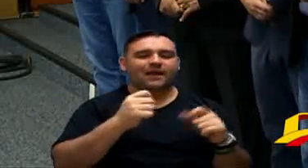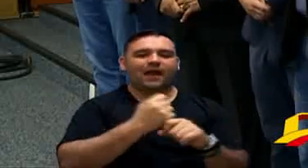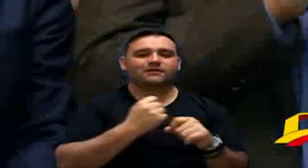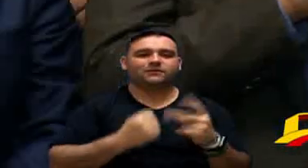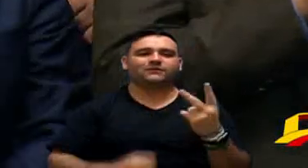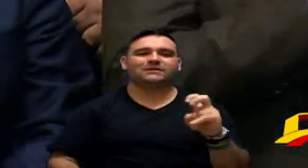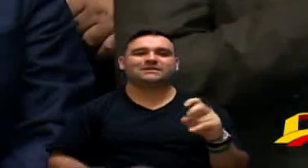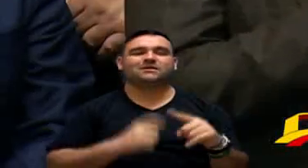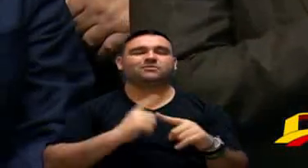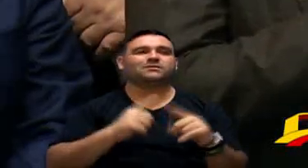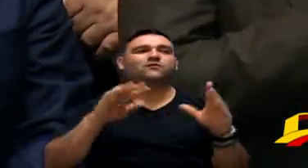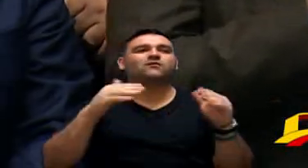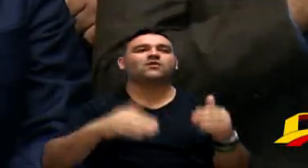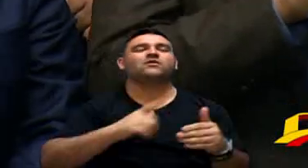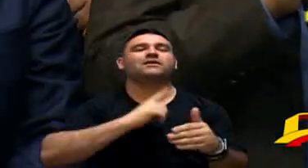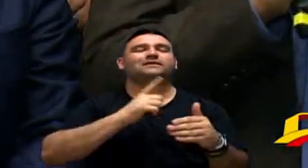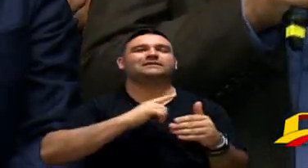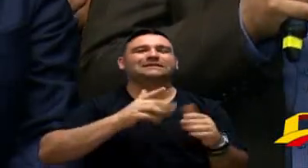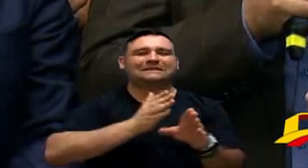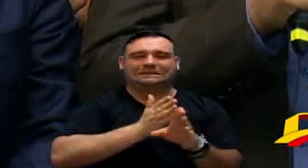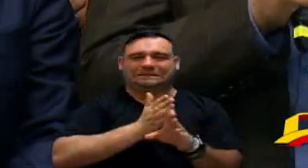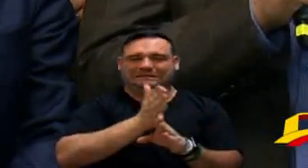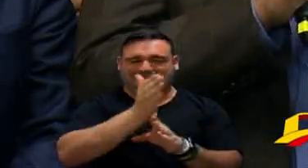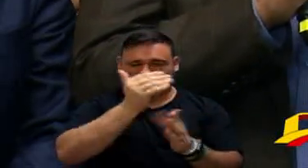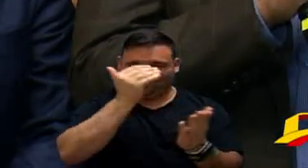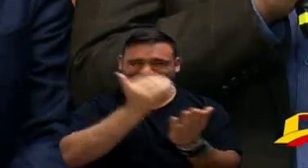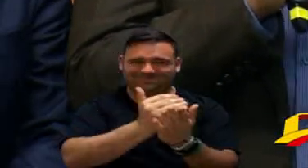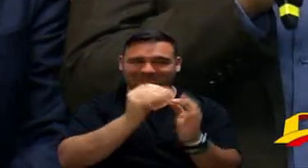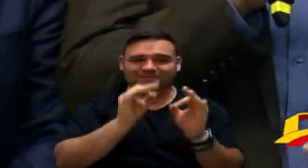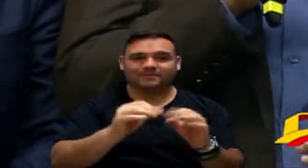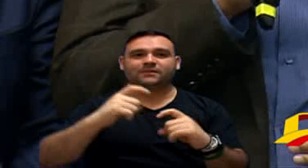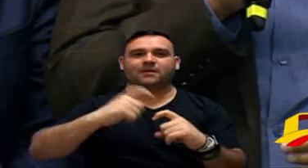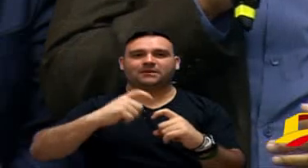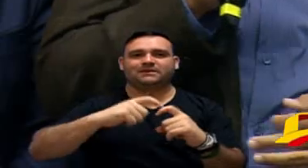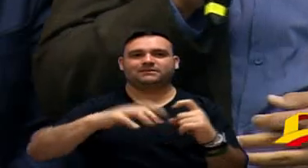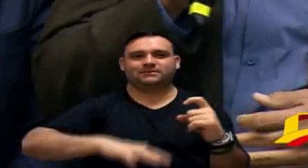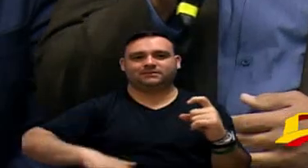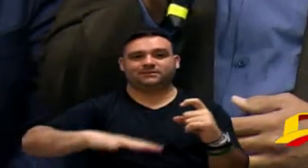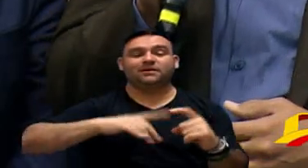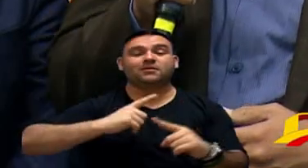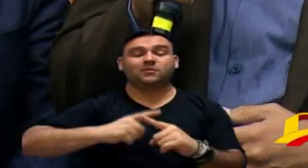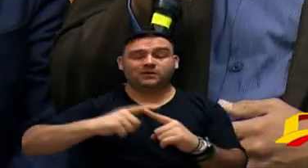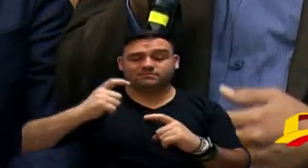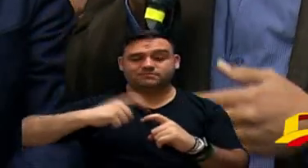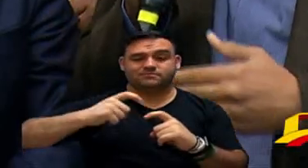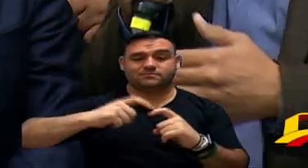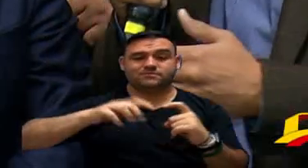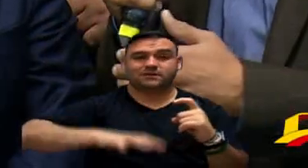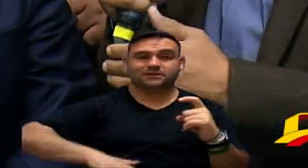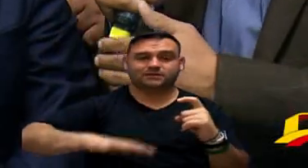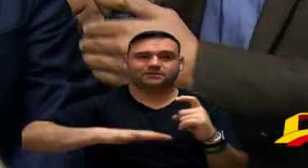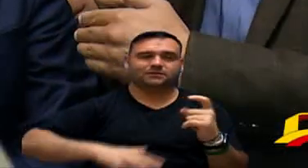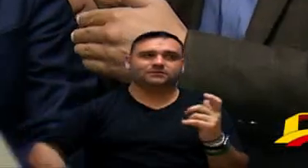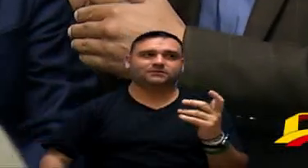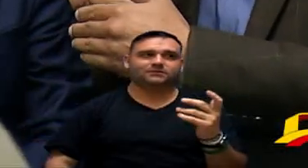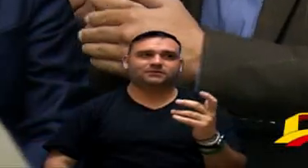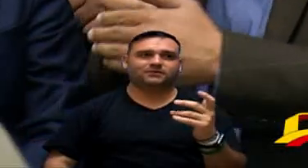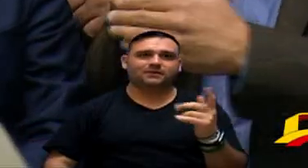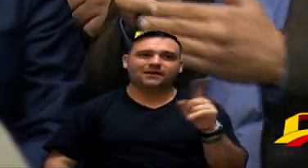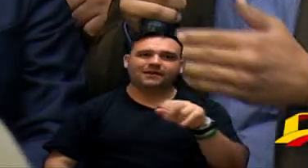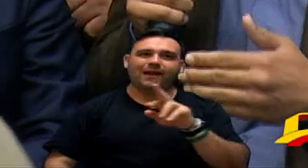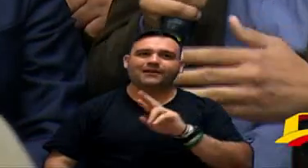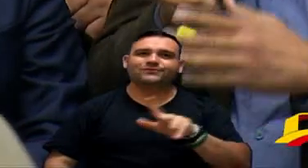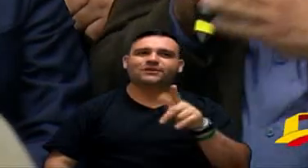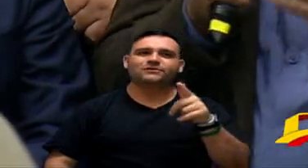de um sacerdócio cumprido arrisca na medicina porque a medicina diferente